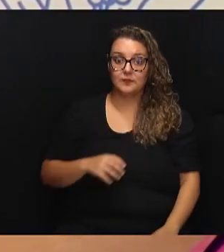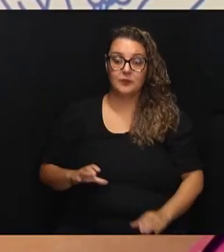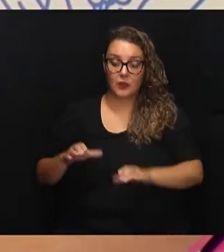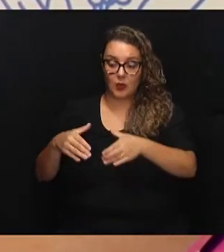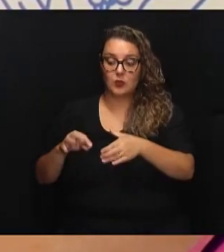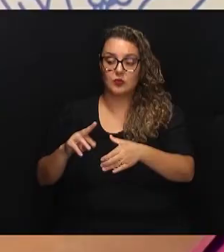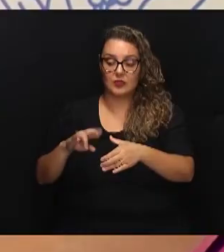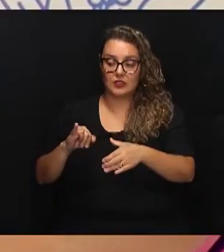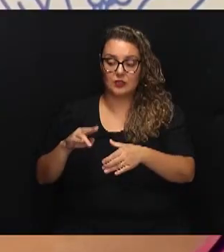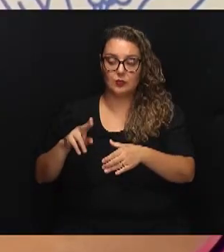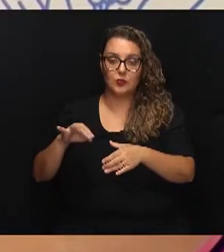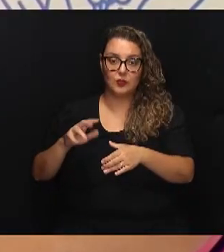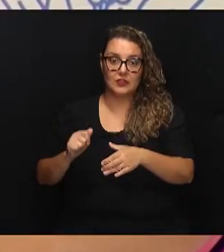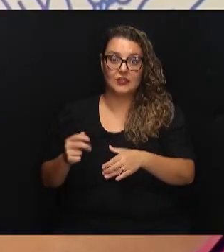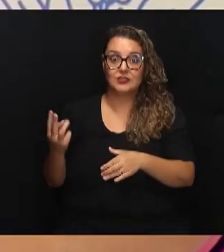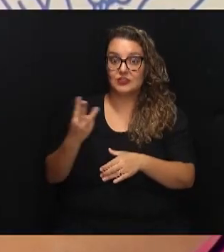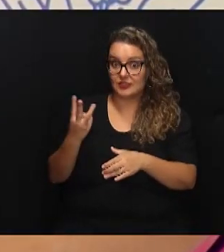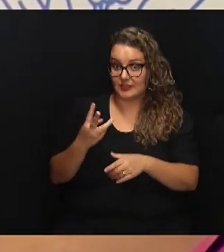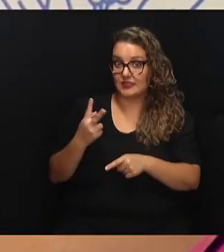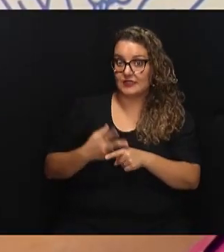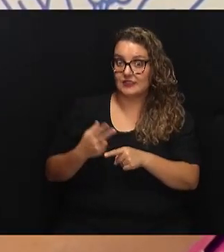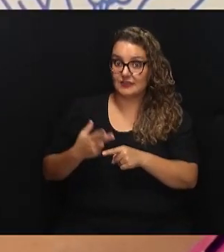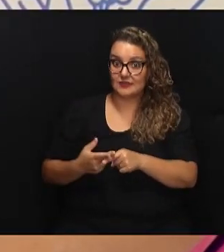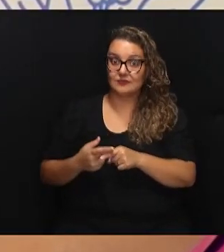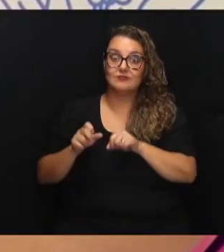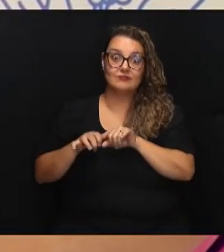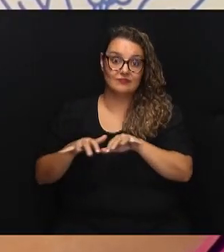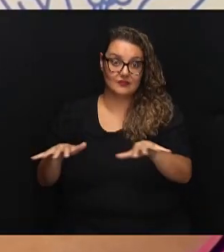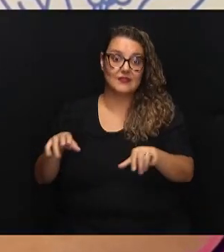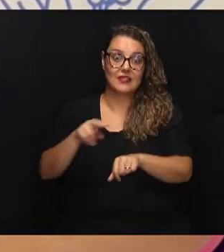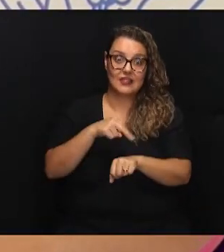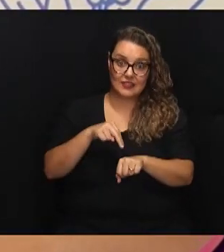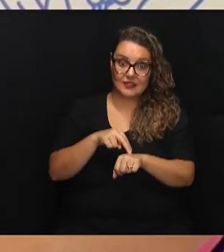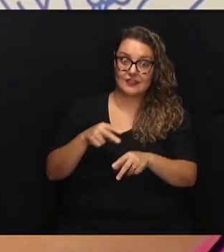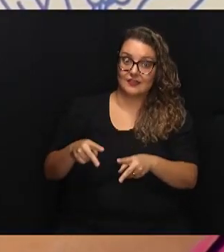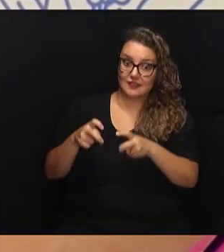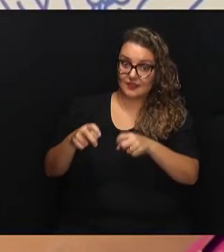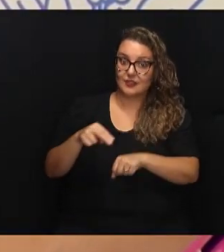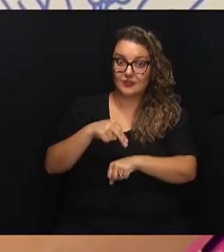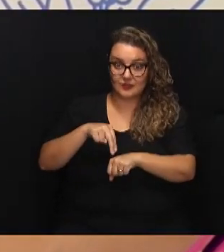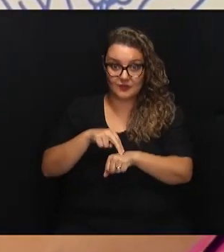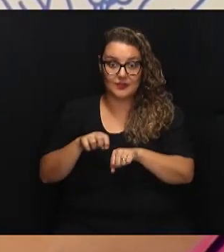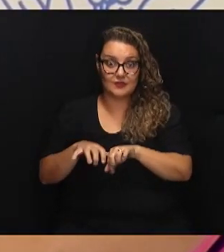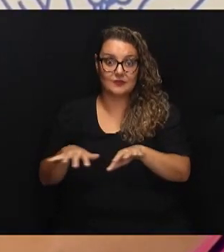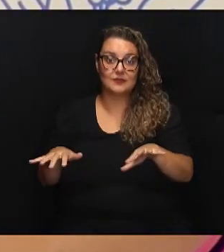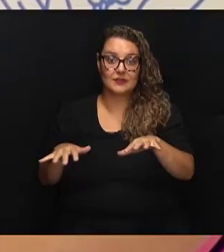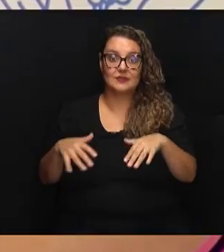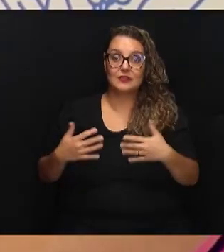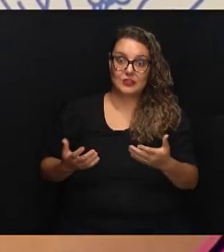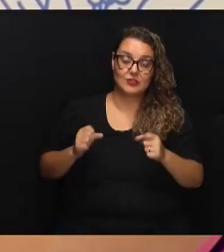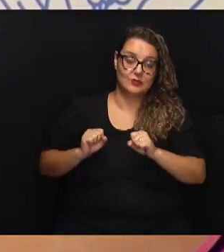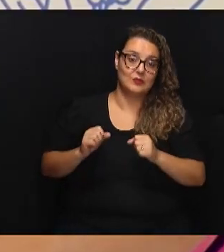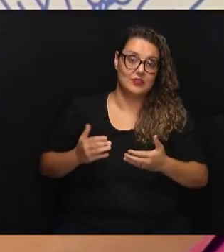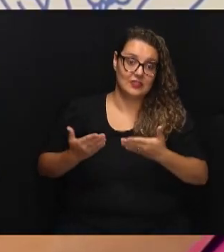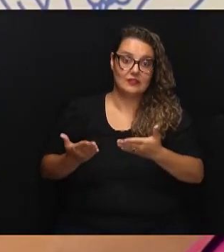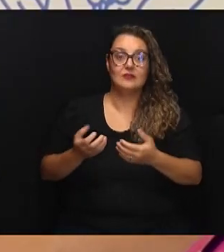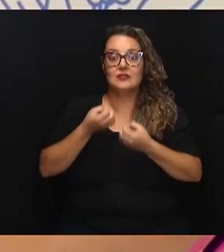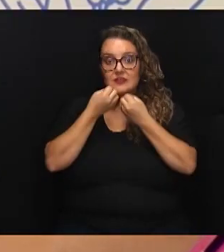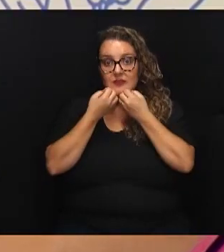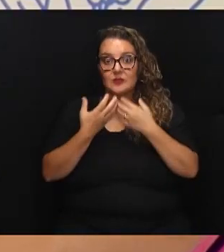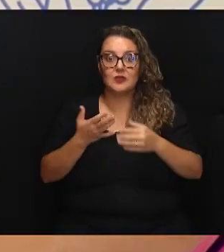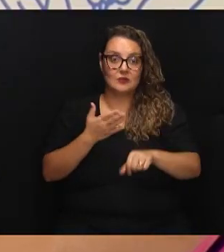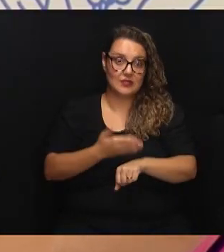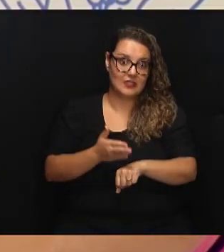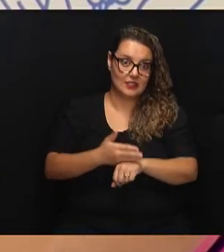já está na 3ª edição e uma abrangência nacional, um reconhecimento nacional de poder levar essa boa prática que a Câmara